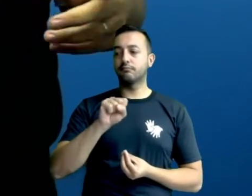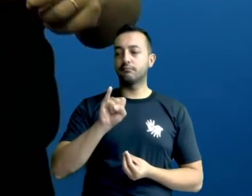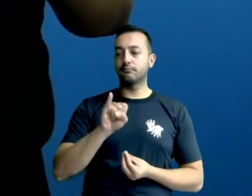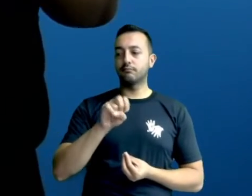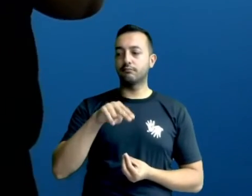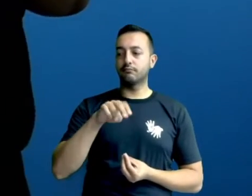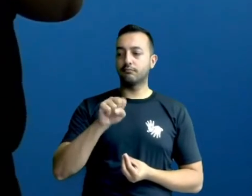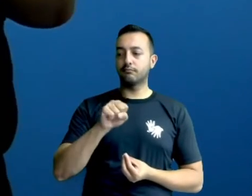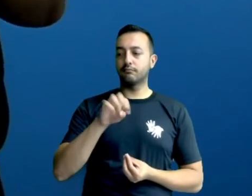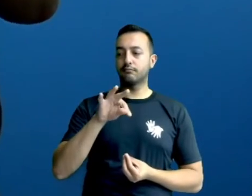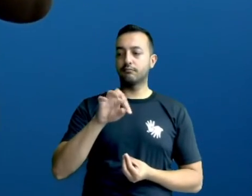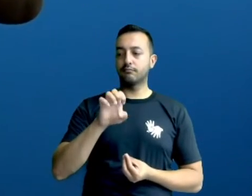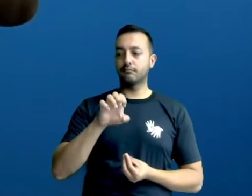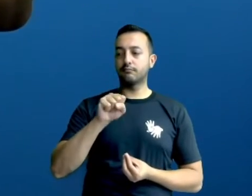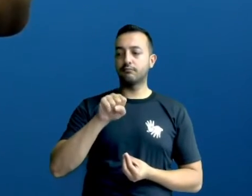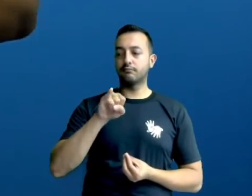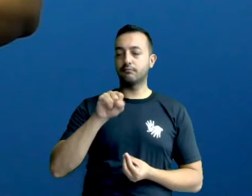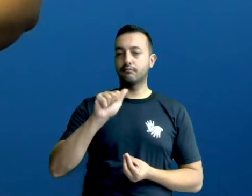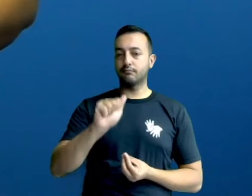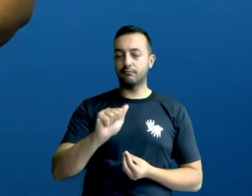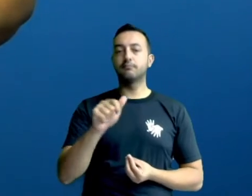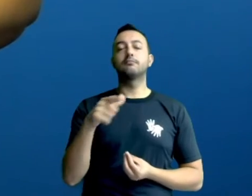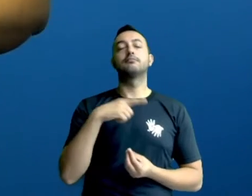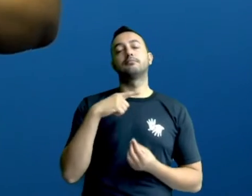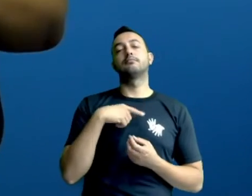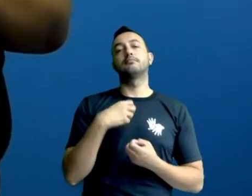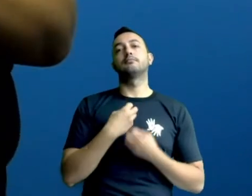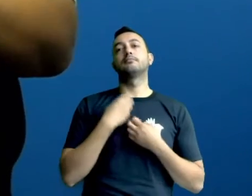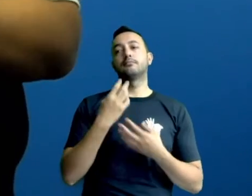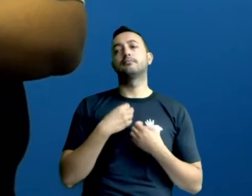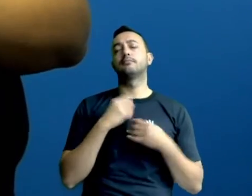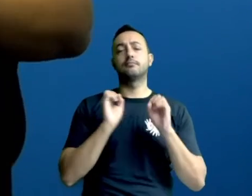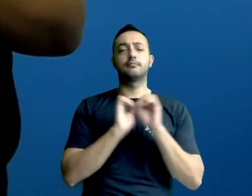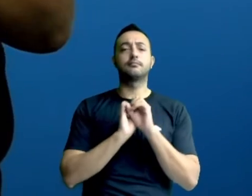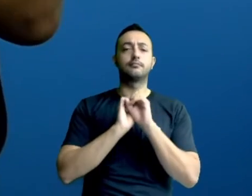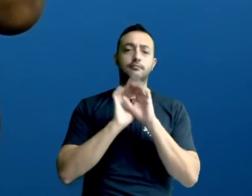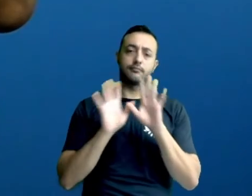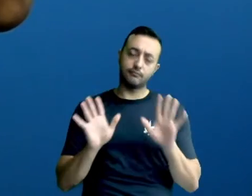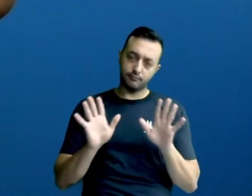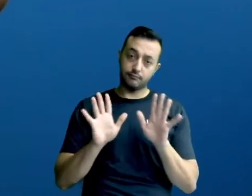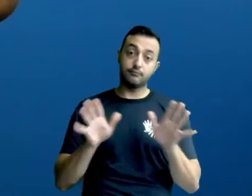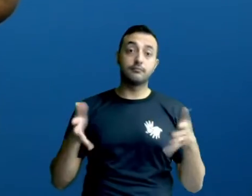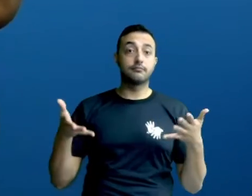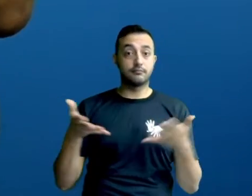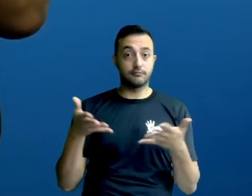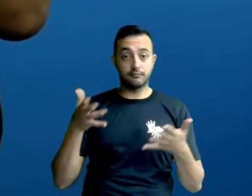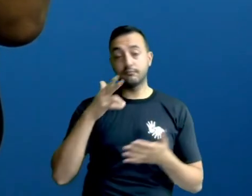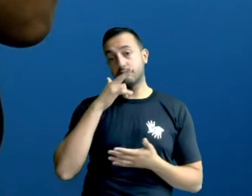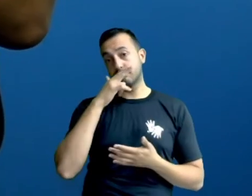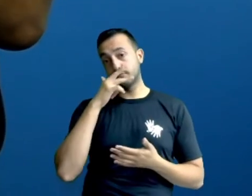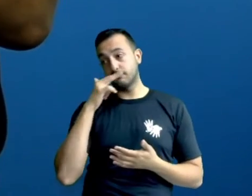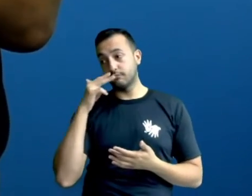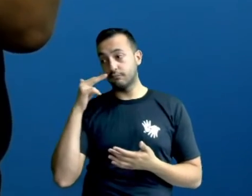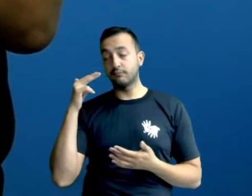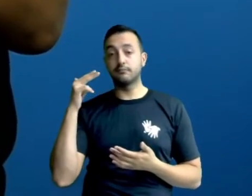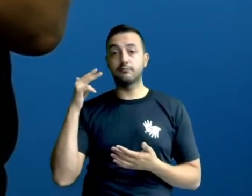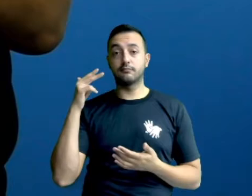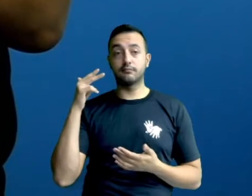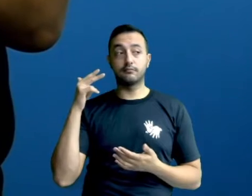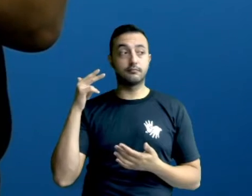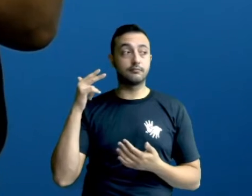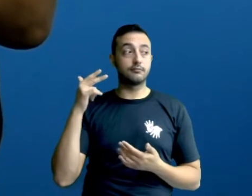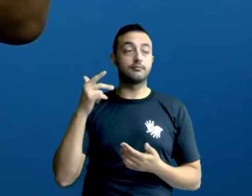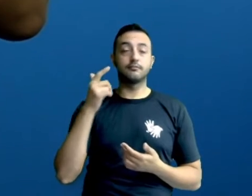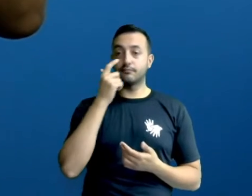sinestesia. Podemos ver aqui nesse poema muito claro. Agora o cheiro, que mexe com o